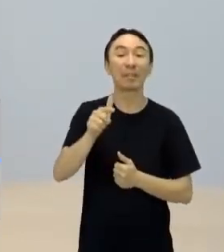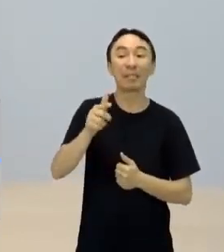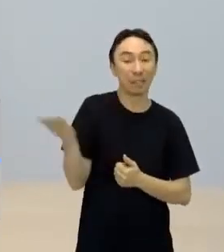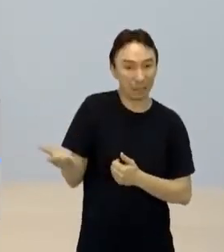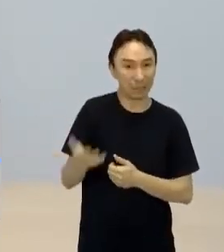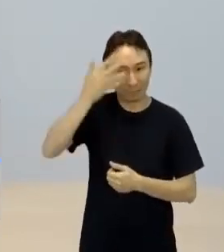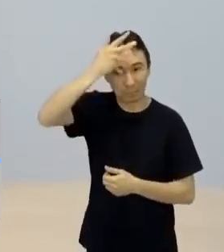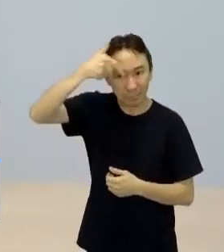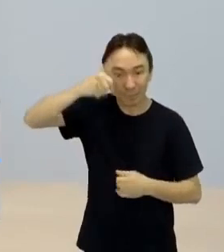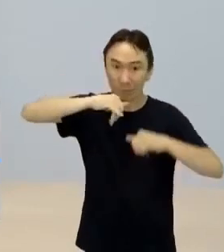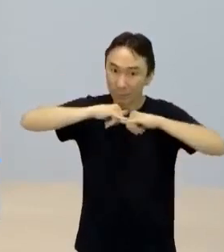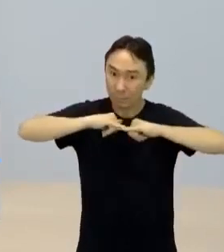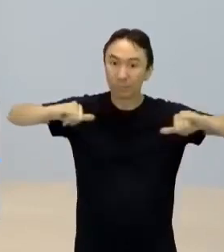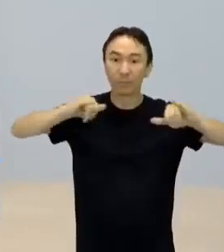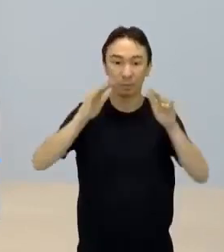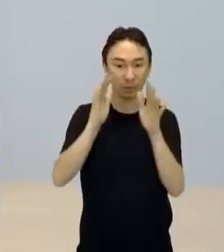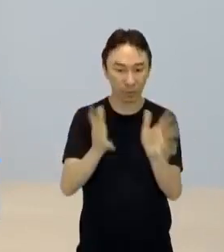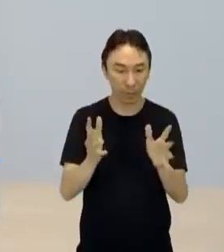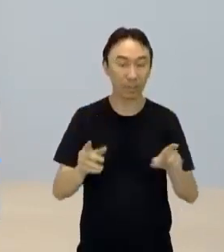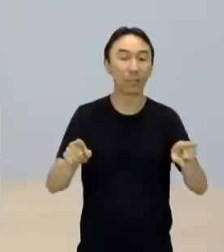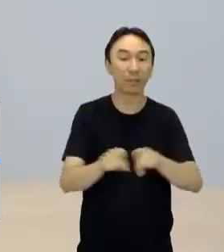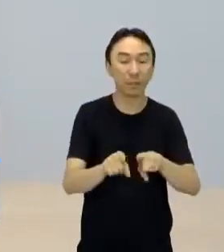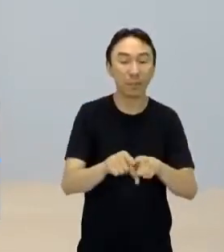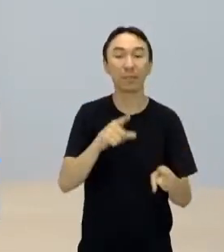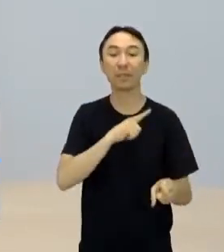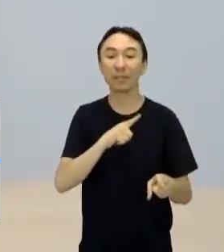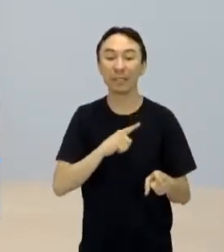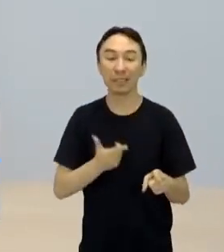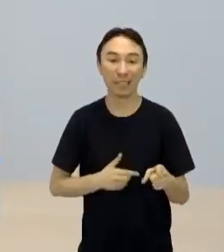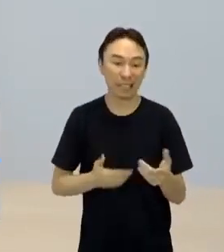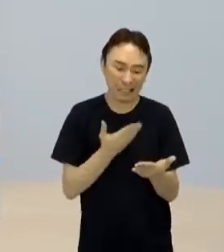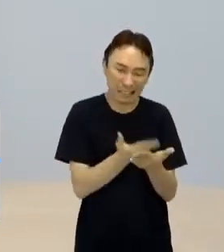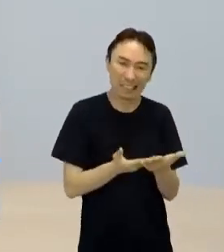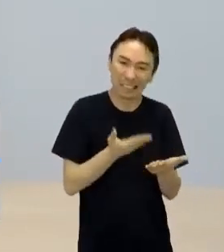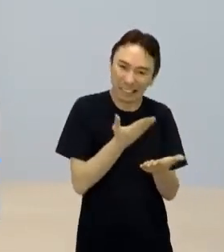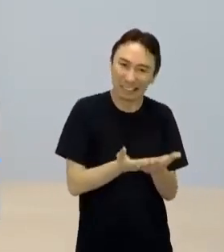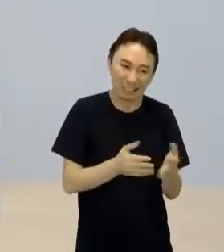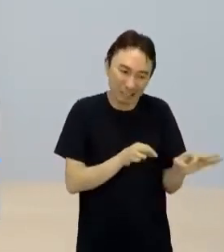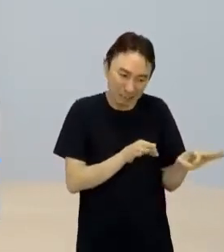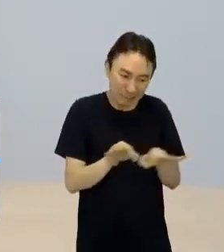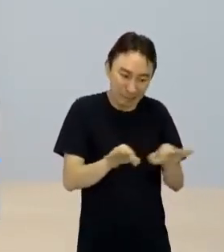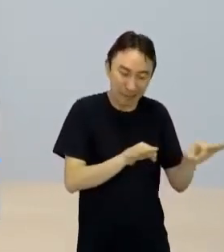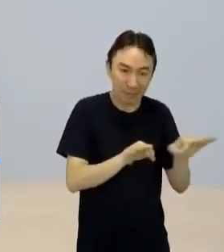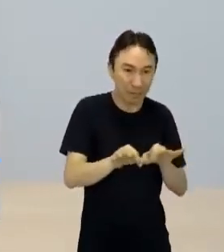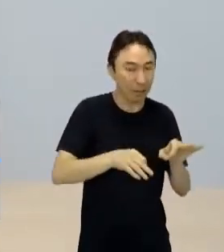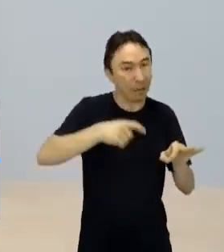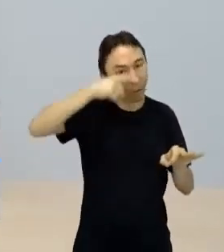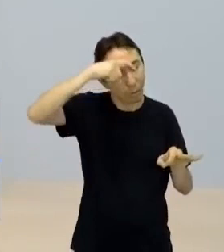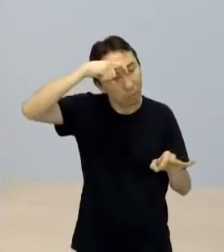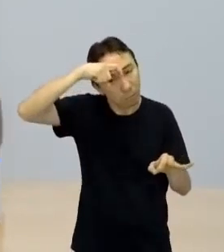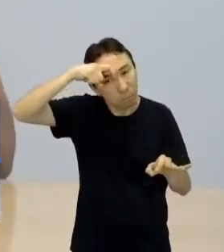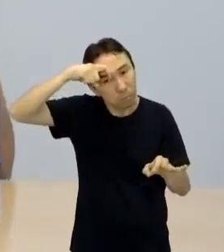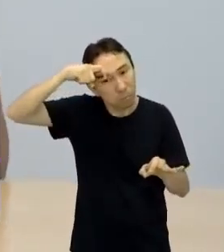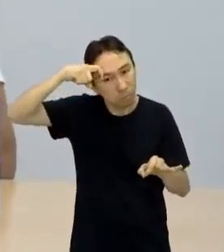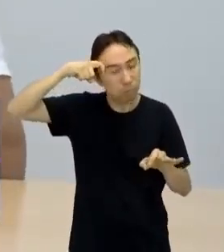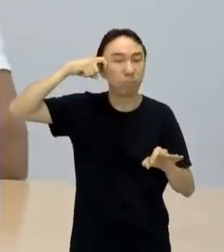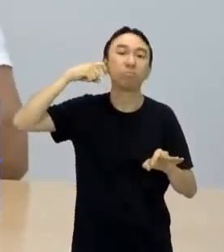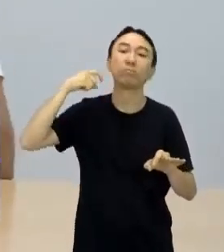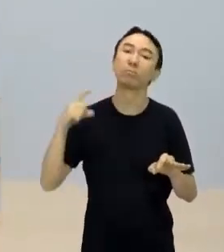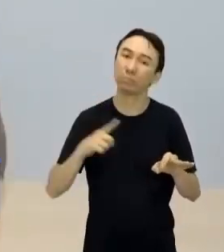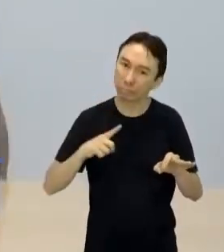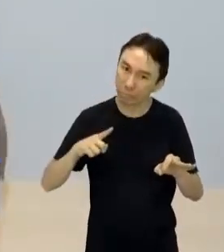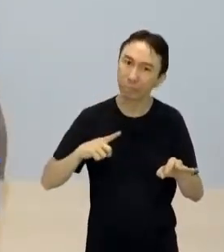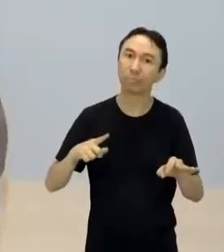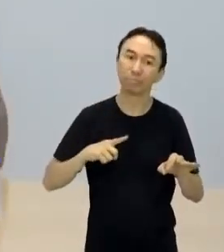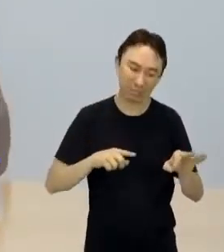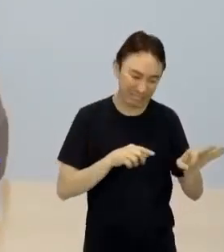Lembrete também dessas aulas incríveis aí que a gente está propondo, dar um trabalhão, Edi Joel? Dá um trabalho, vocês não têm... Quer dizer, vocês têm ideia de como dar